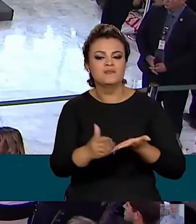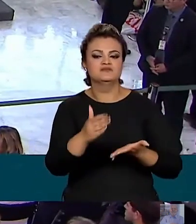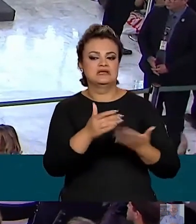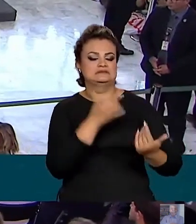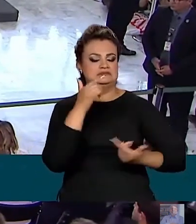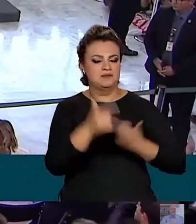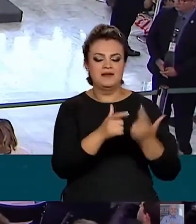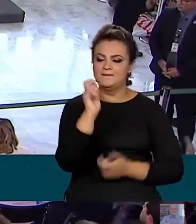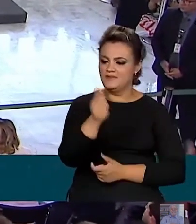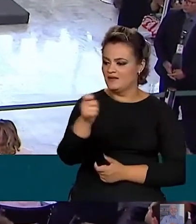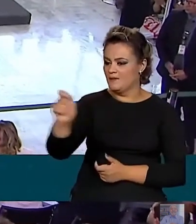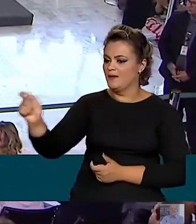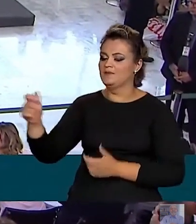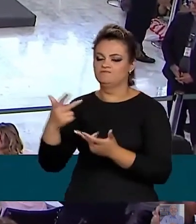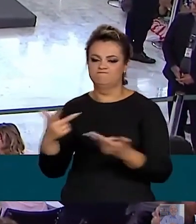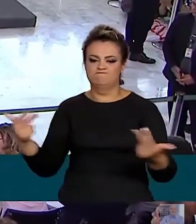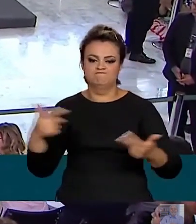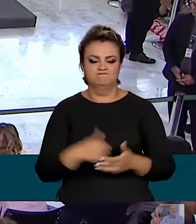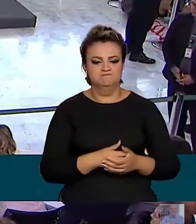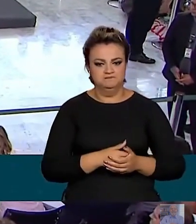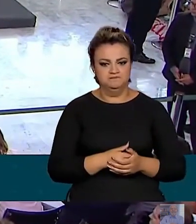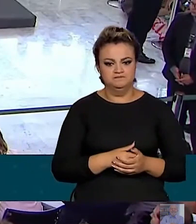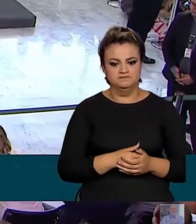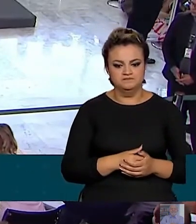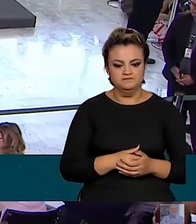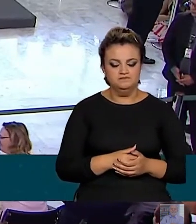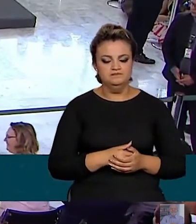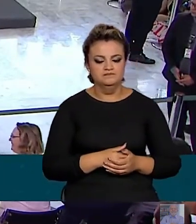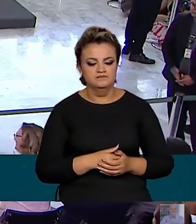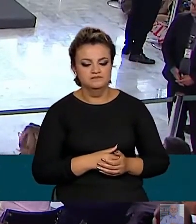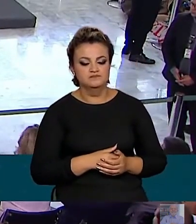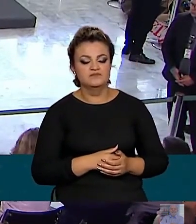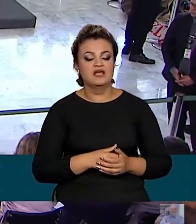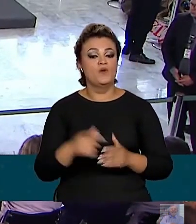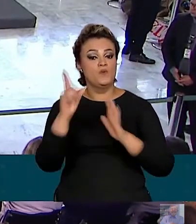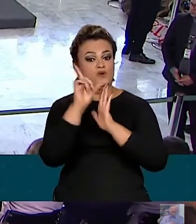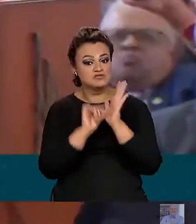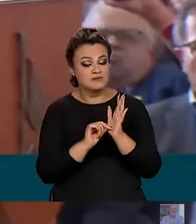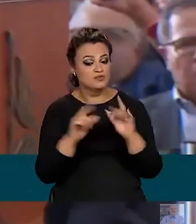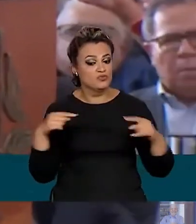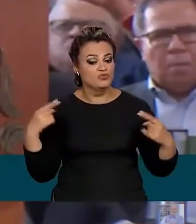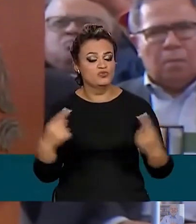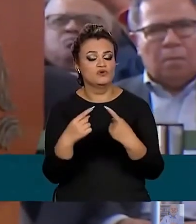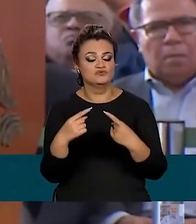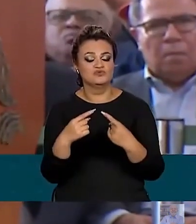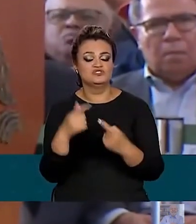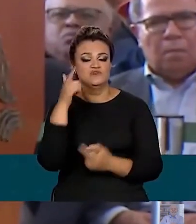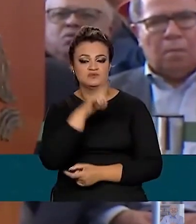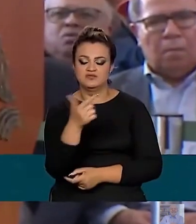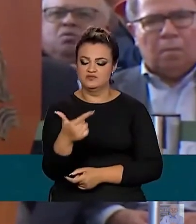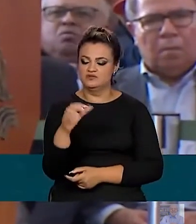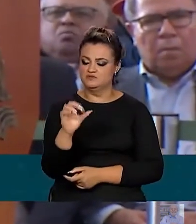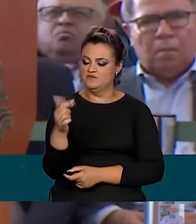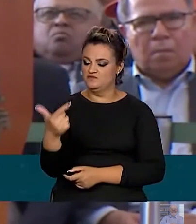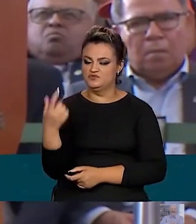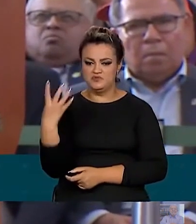trabalhar e pagar os nossos compromissos. Nós só vamos ter o nosso orçamento em 2024,